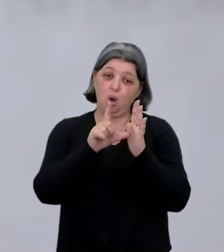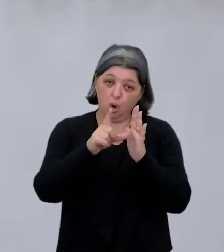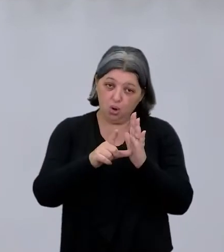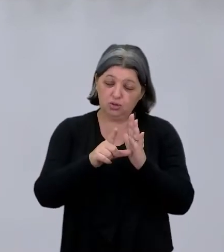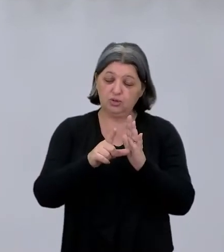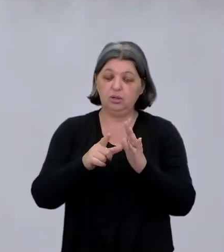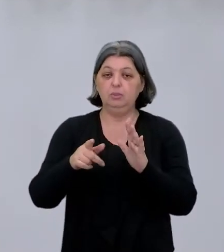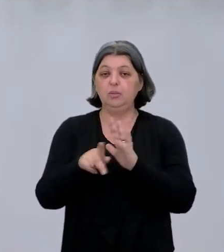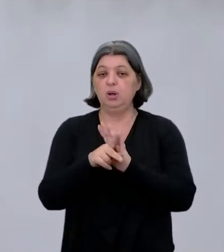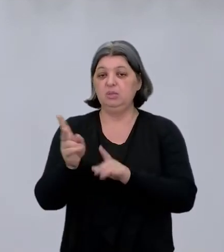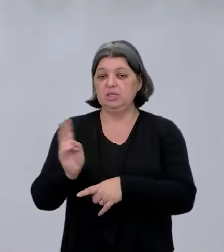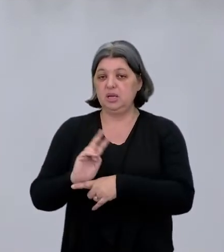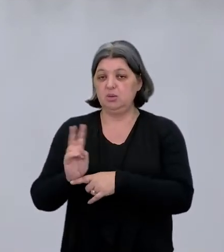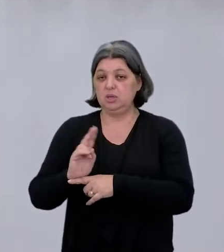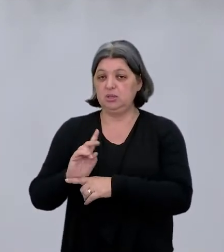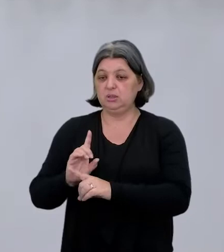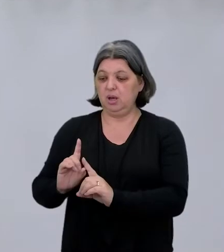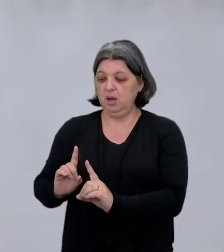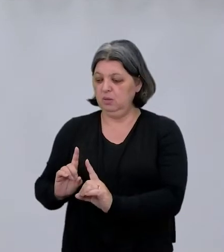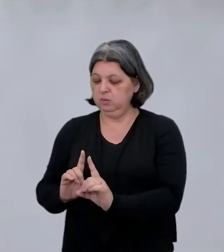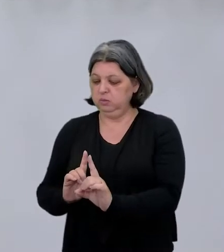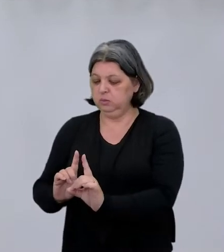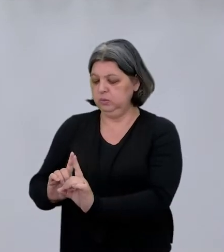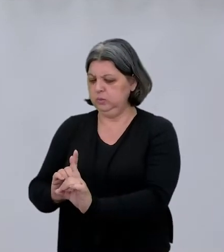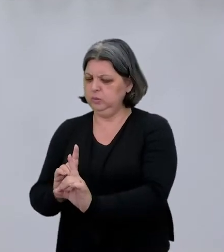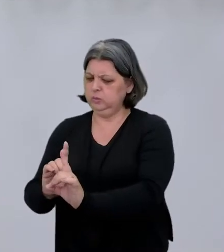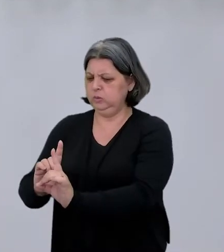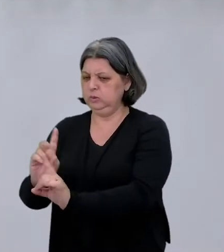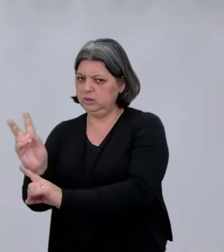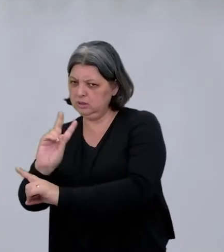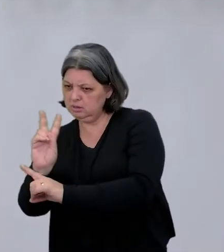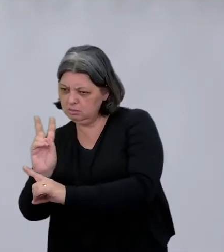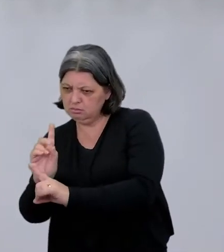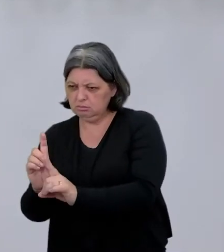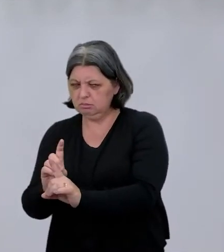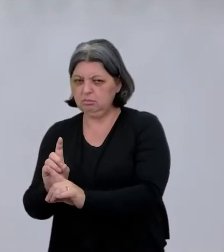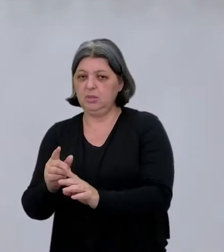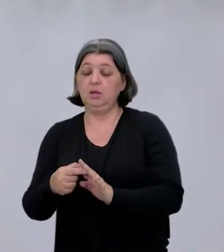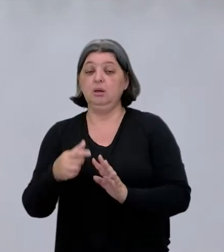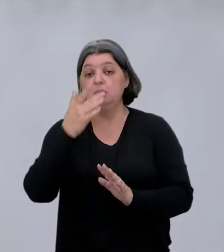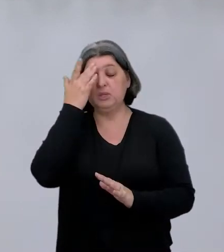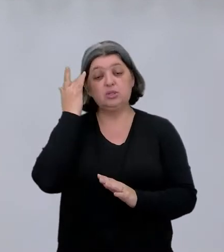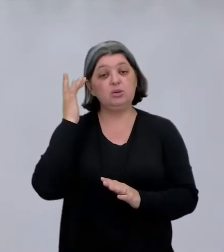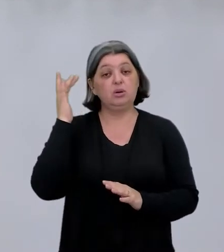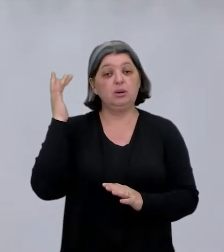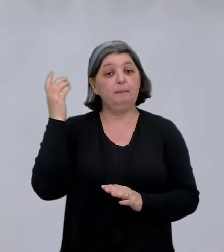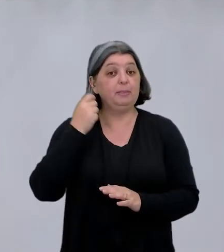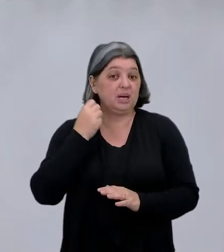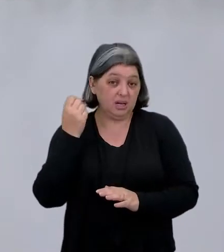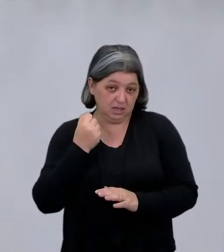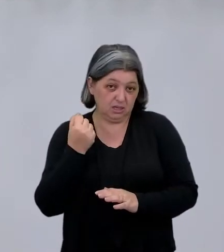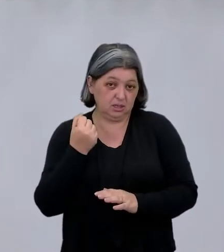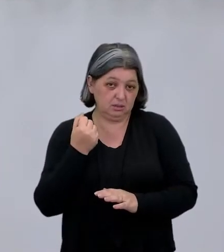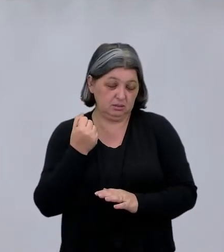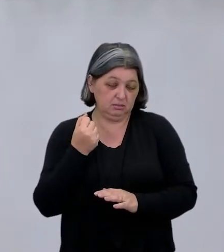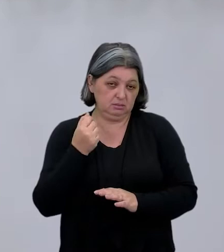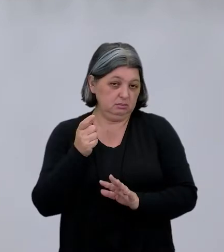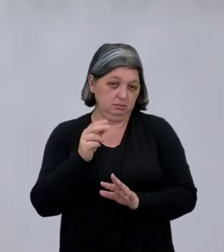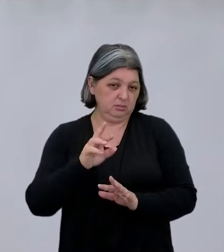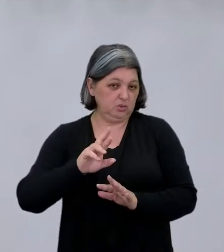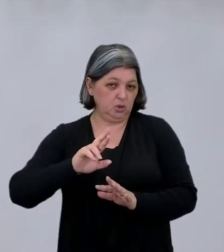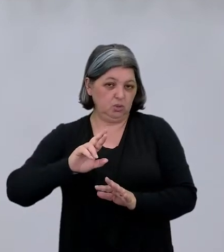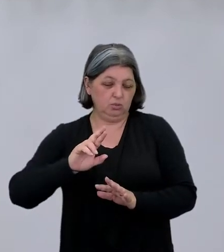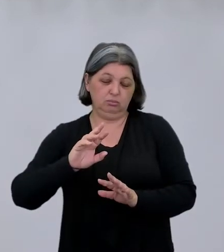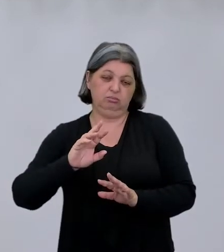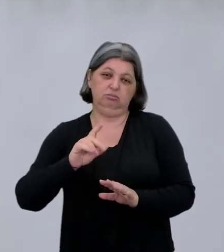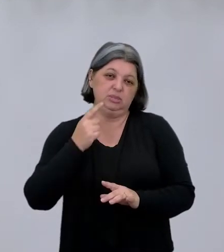por seguranças enquanto elas estavam fazendo as compras, enquanto pessoas brancas, né, a maioria delas, se não praticamente todas, a gente sabe que